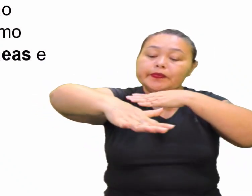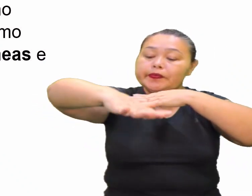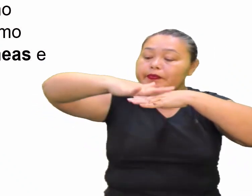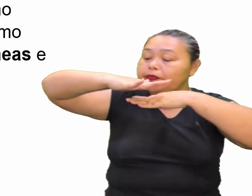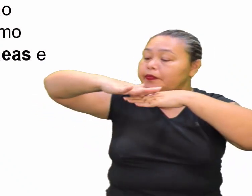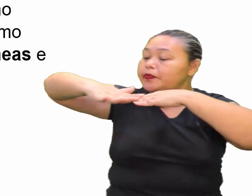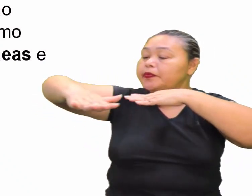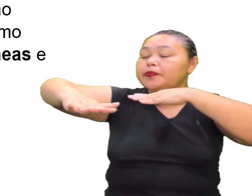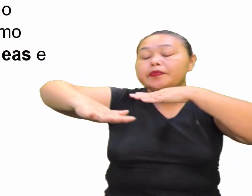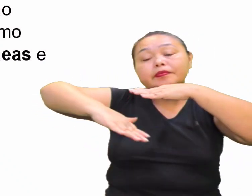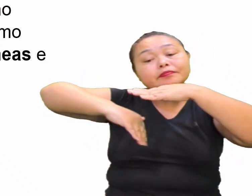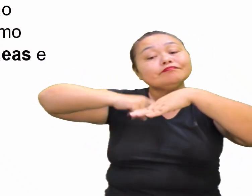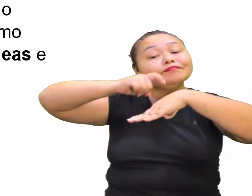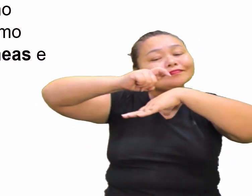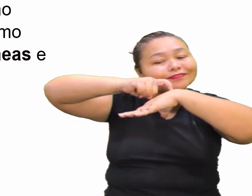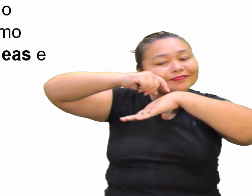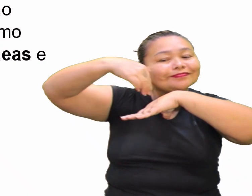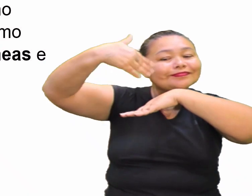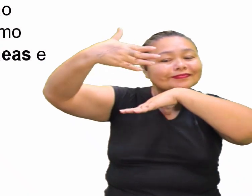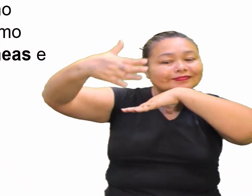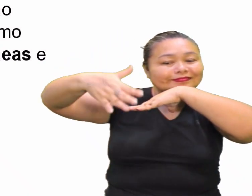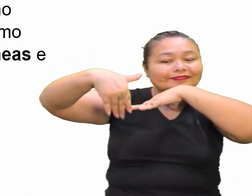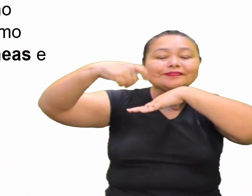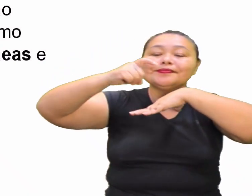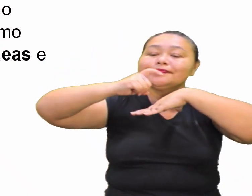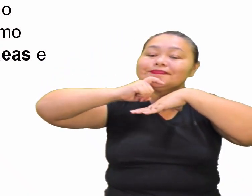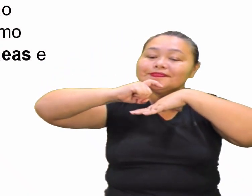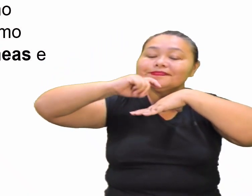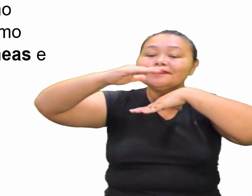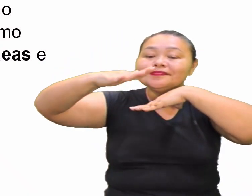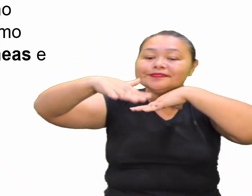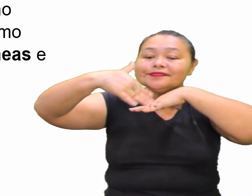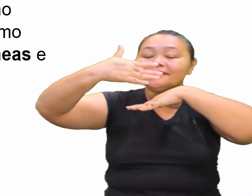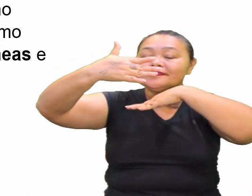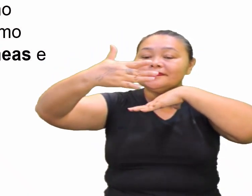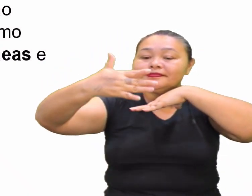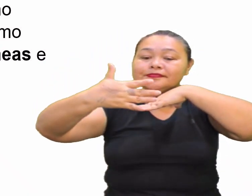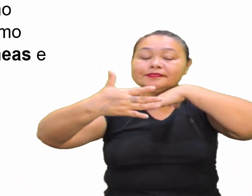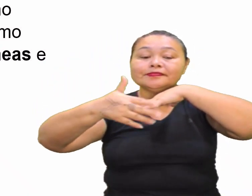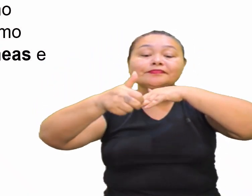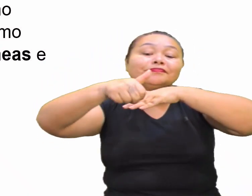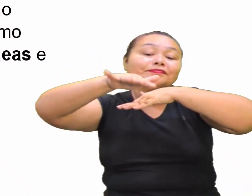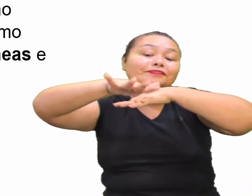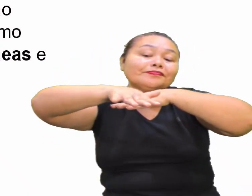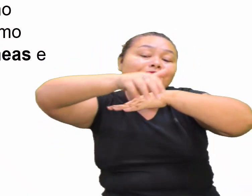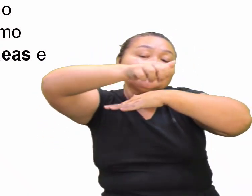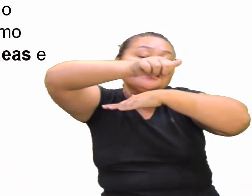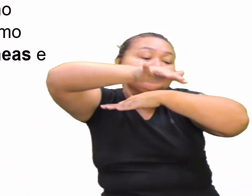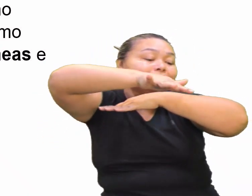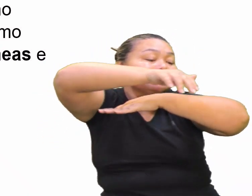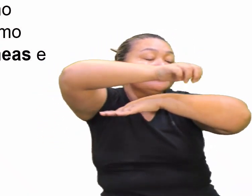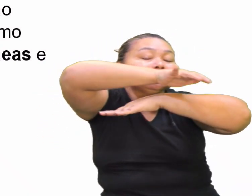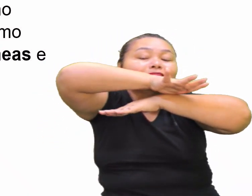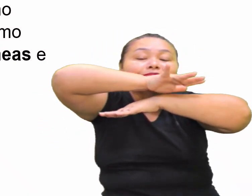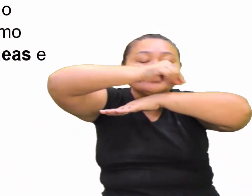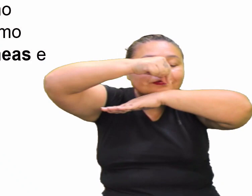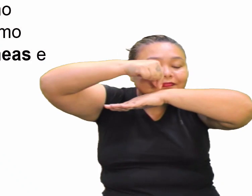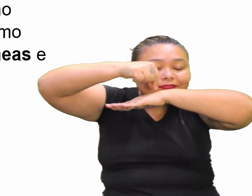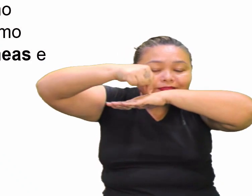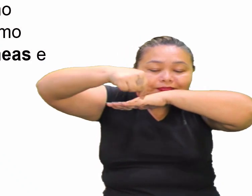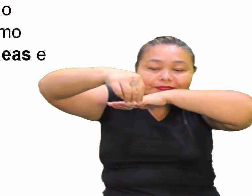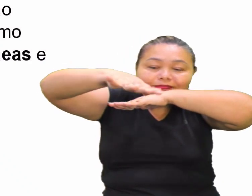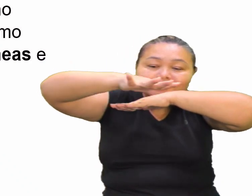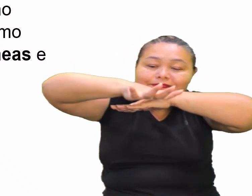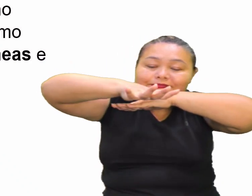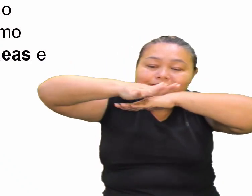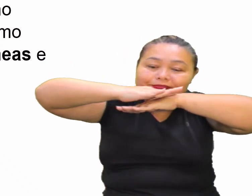ali, depois de mais algum tempo de resfriamento e tudo mais, se instalam os primeiros